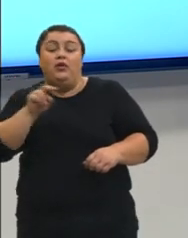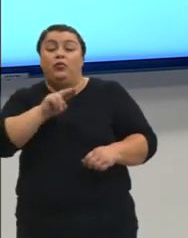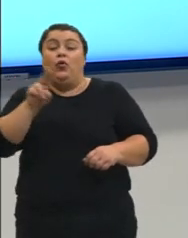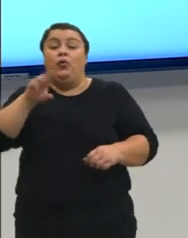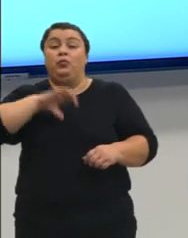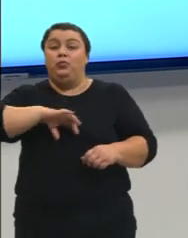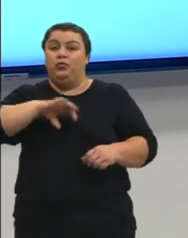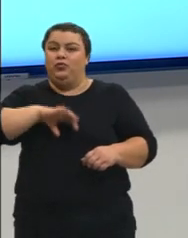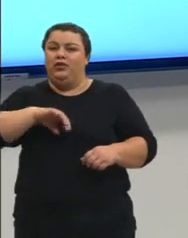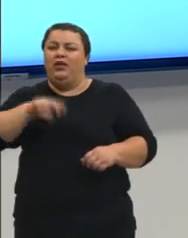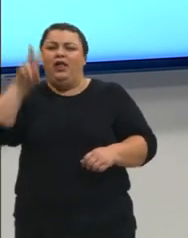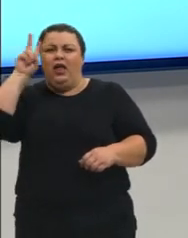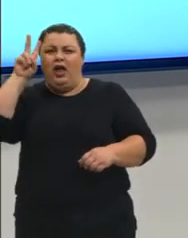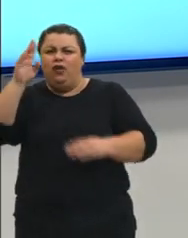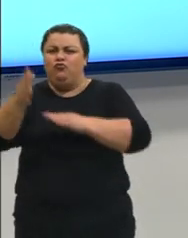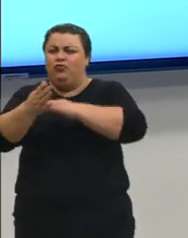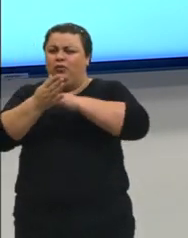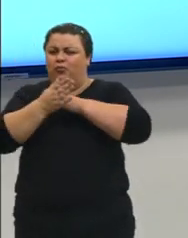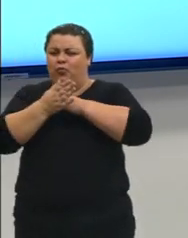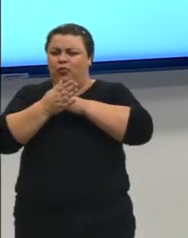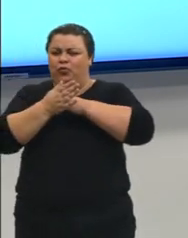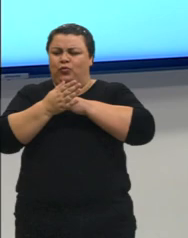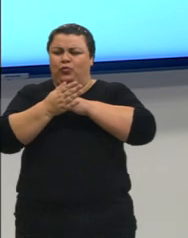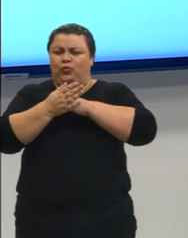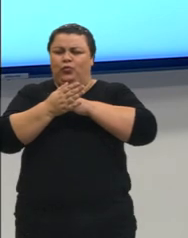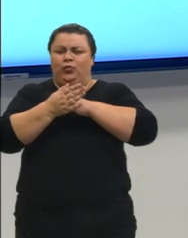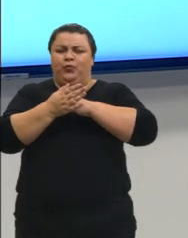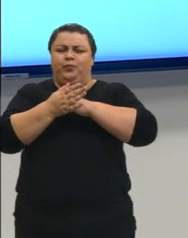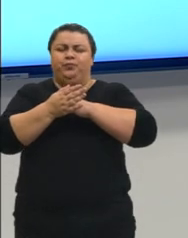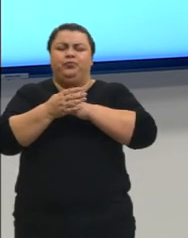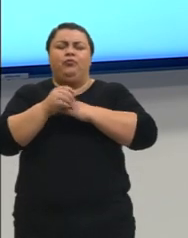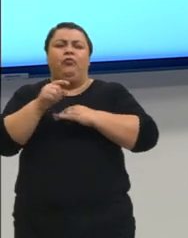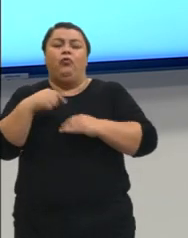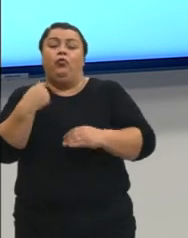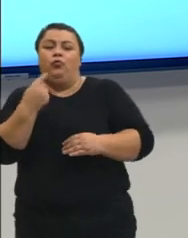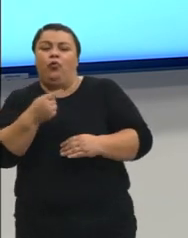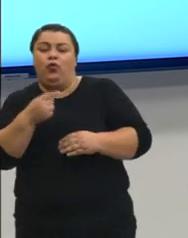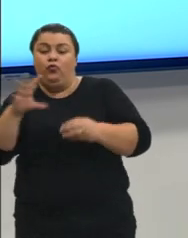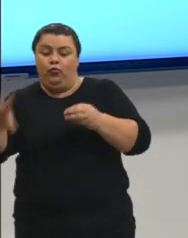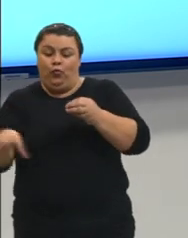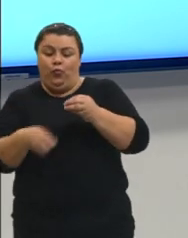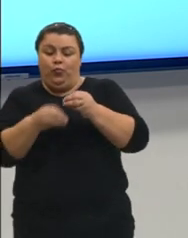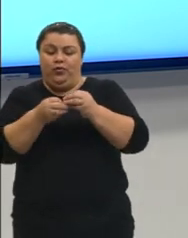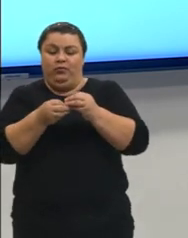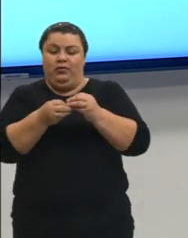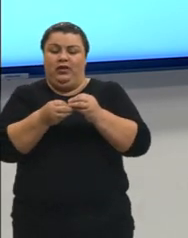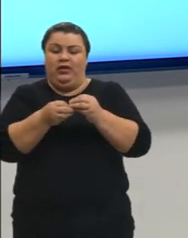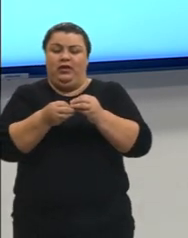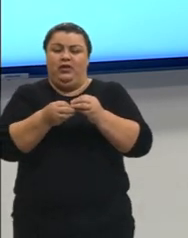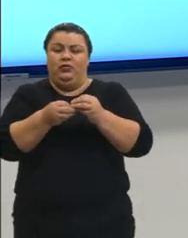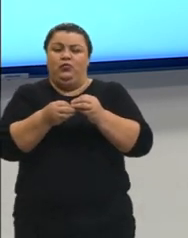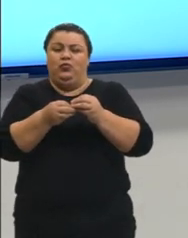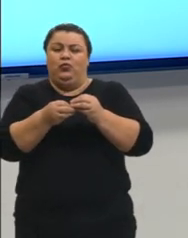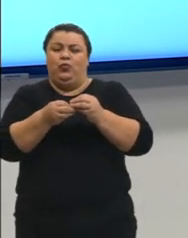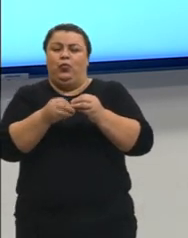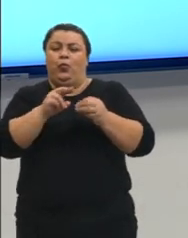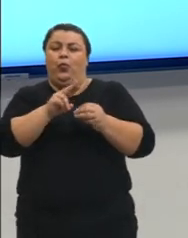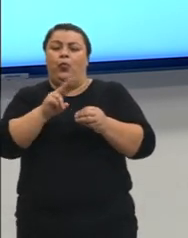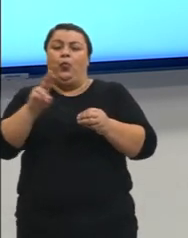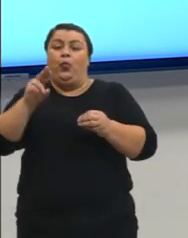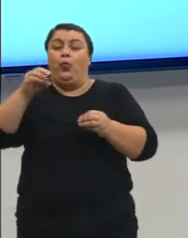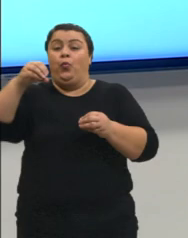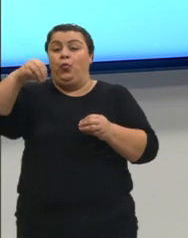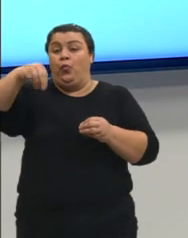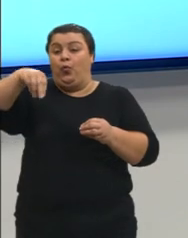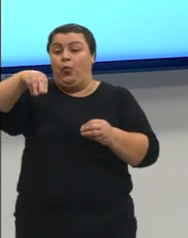ajudar muito por isso elas aula hoje sobre o nome das coisas o nosso complemento nominal e aquilo que completa o nome